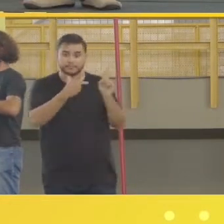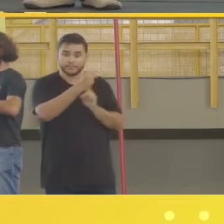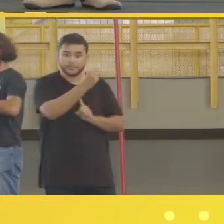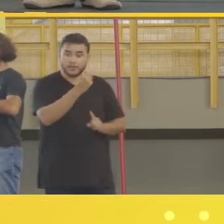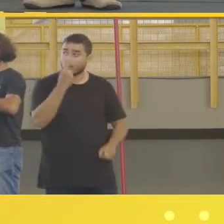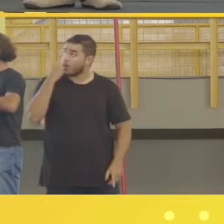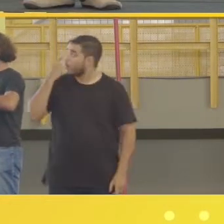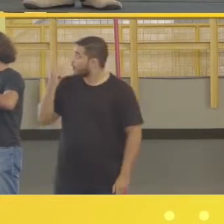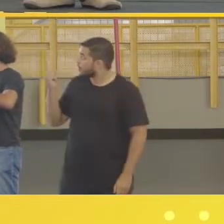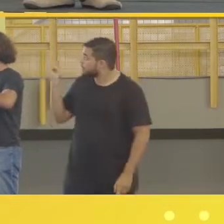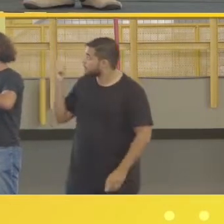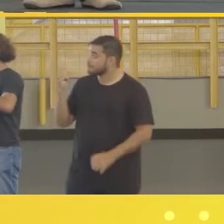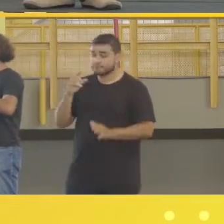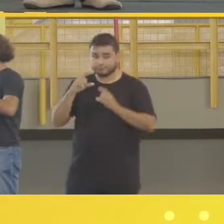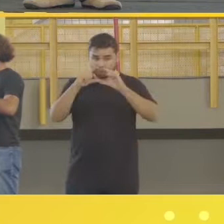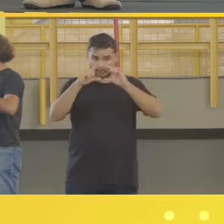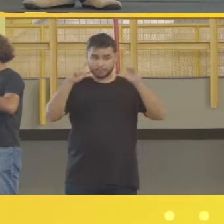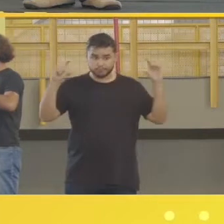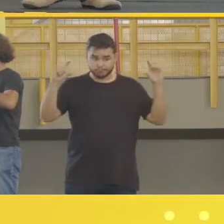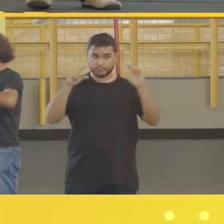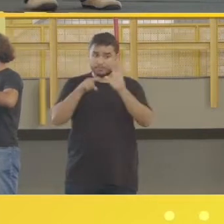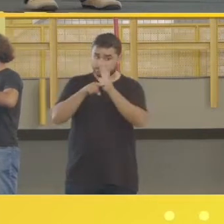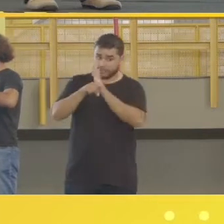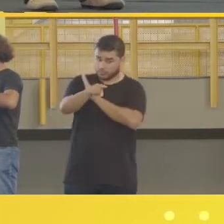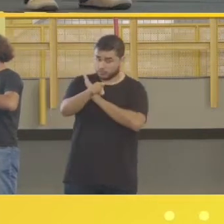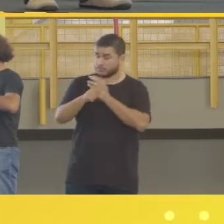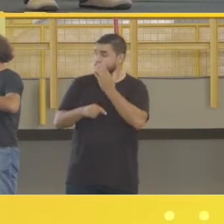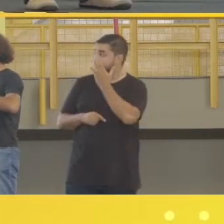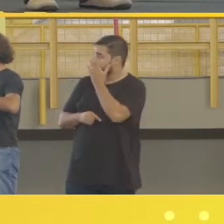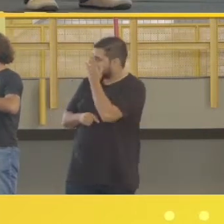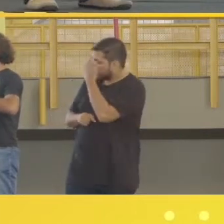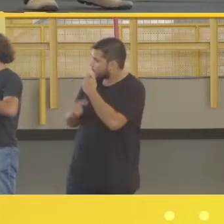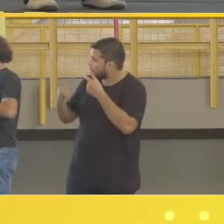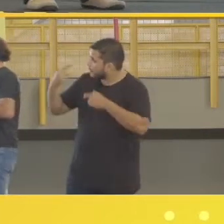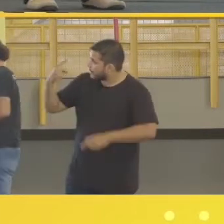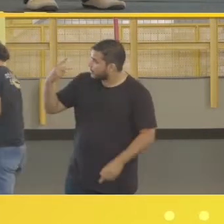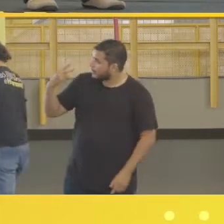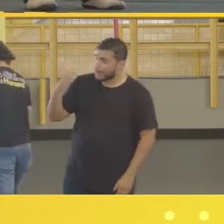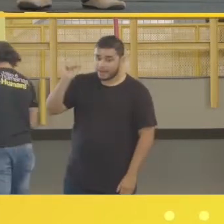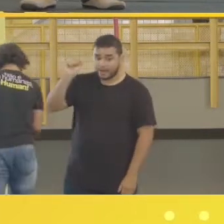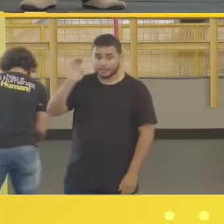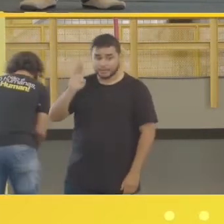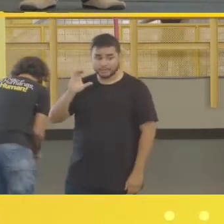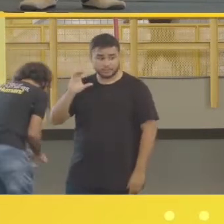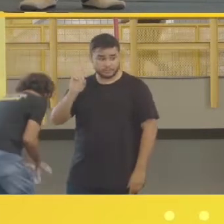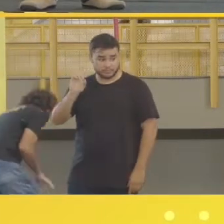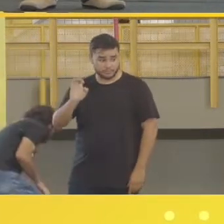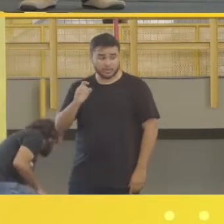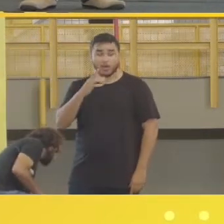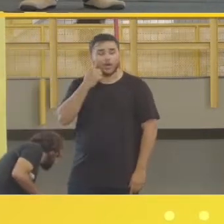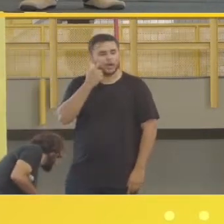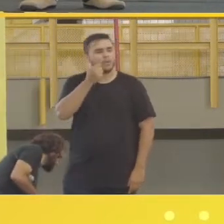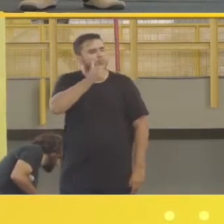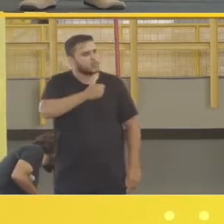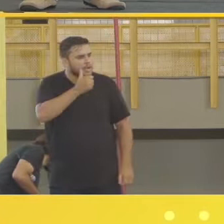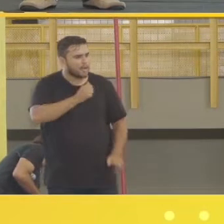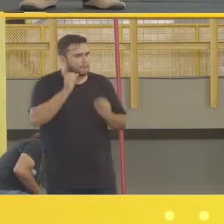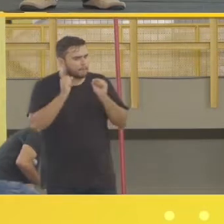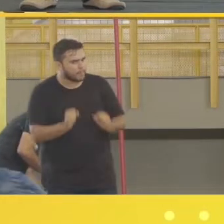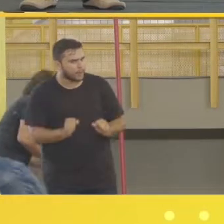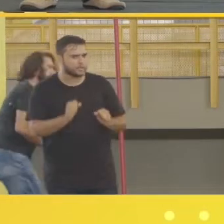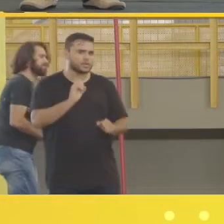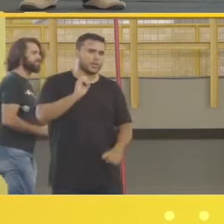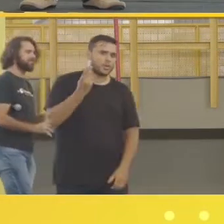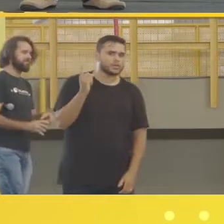dar a resposta. Diga aí para mim, pelo texto, mulheres eram permitidas ou proibidas